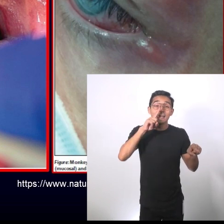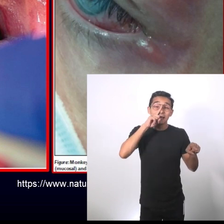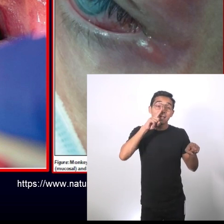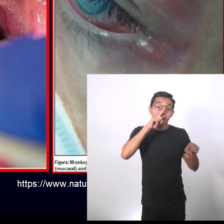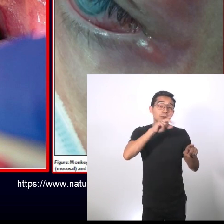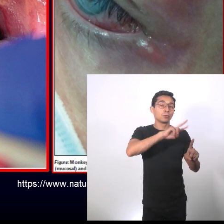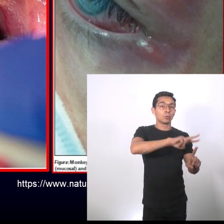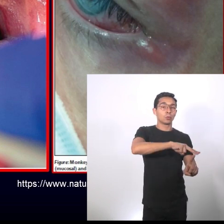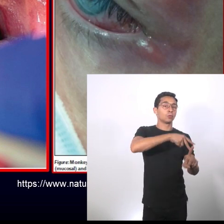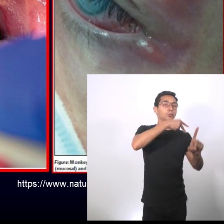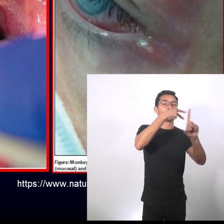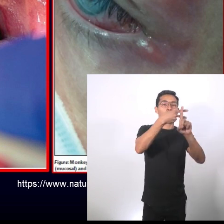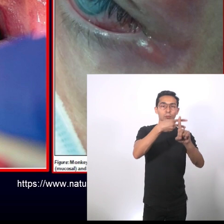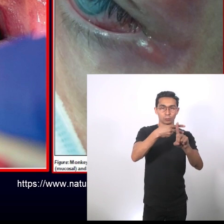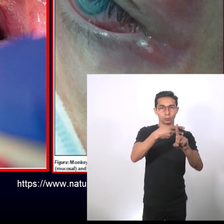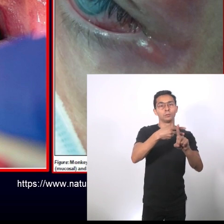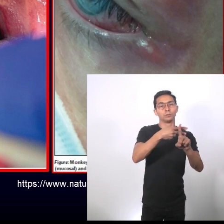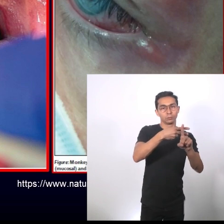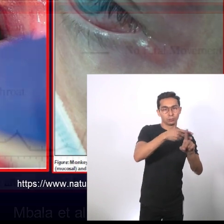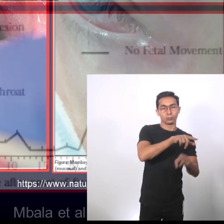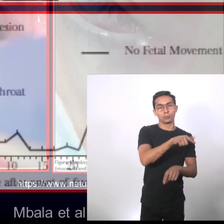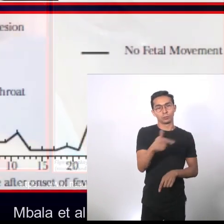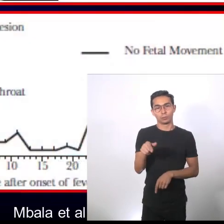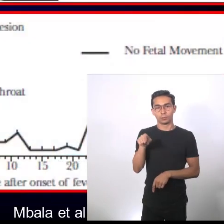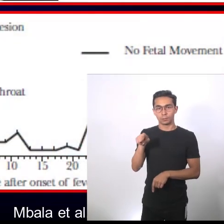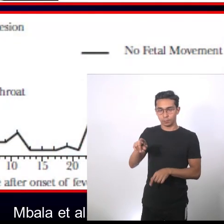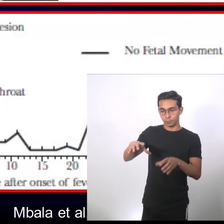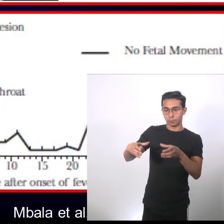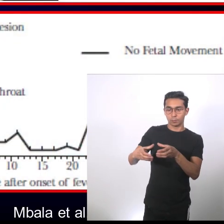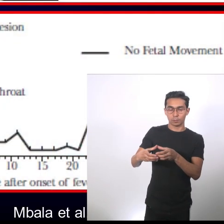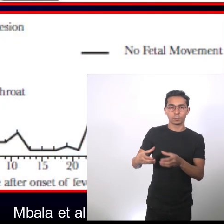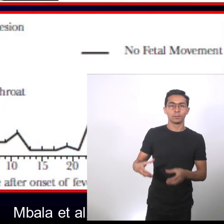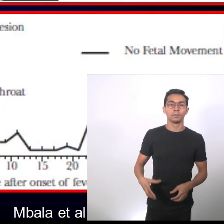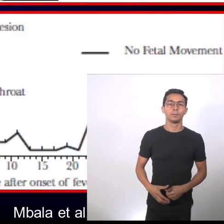complicações dos indivíduos não vacinados. Próximo, por favor.